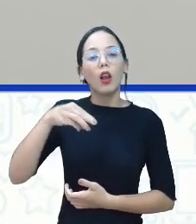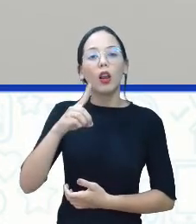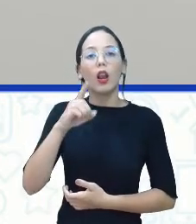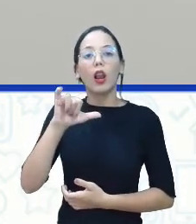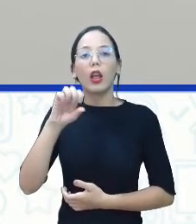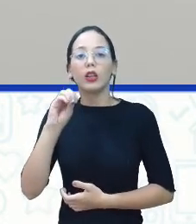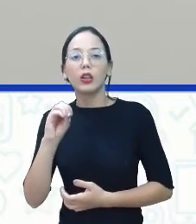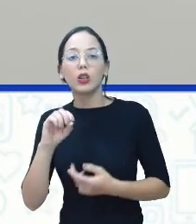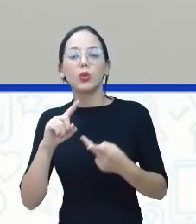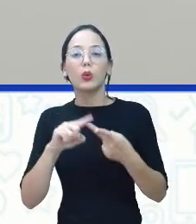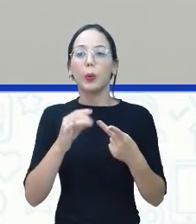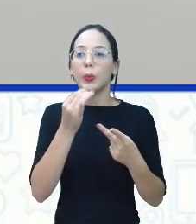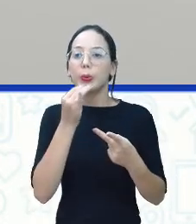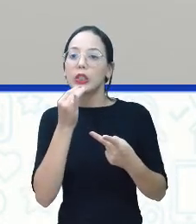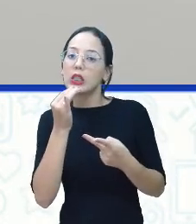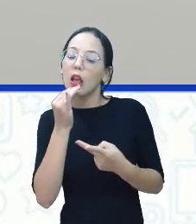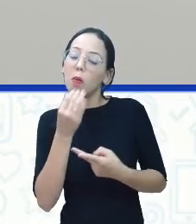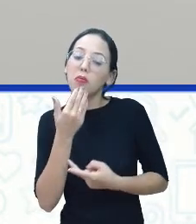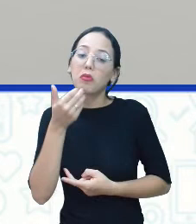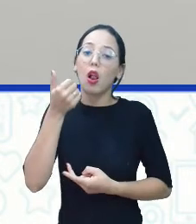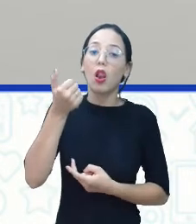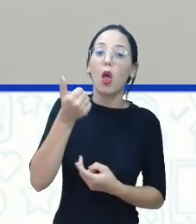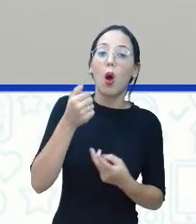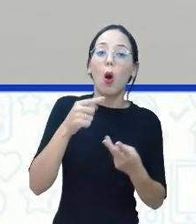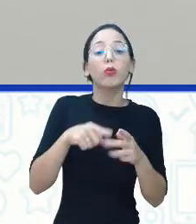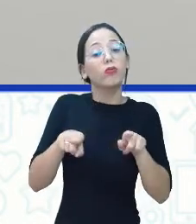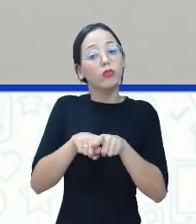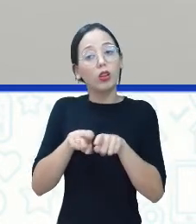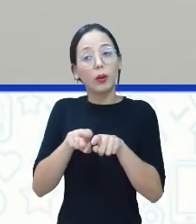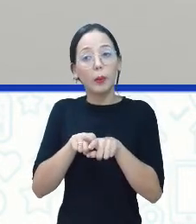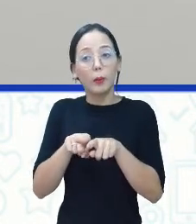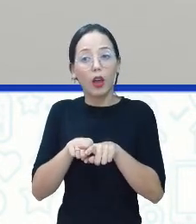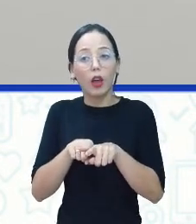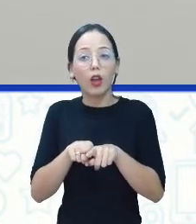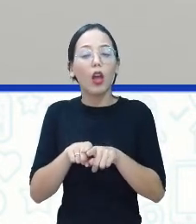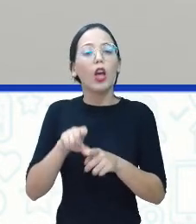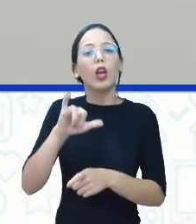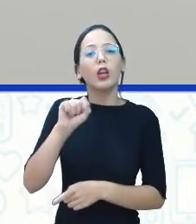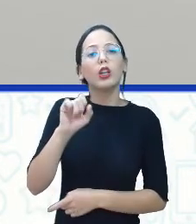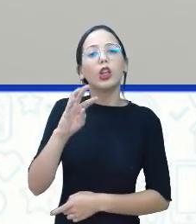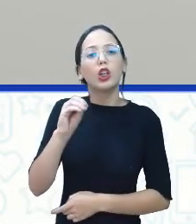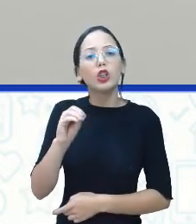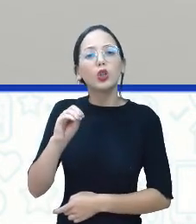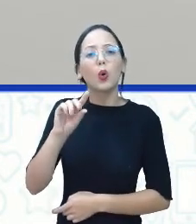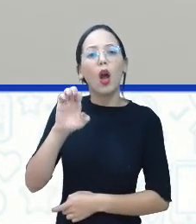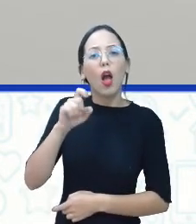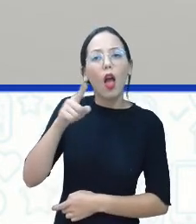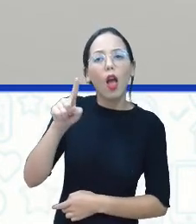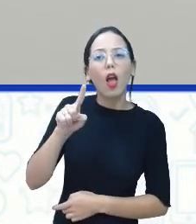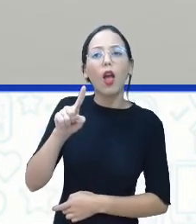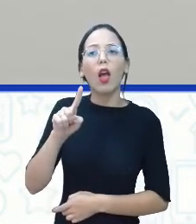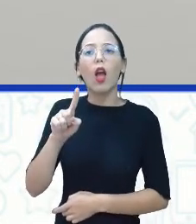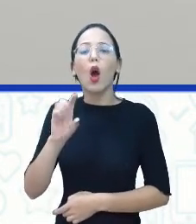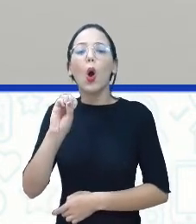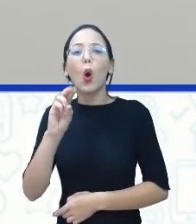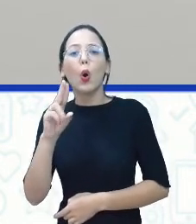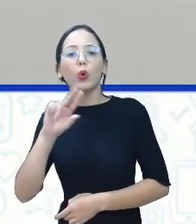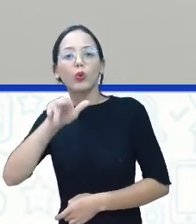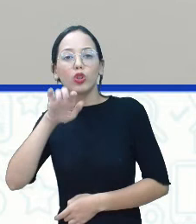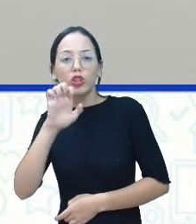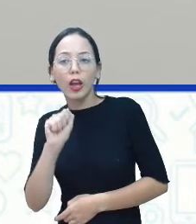por exemplo, ou melhor, inclusive, isto é, ou seja, a